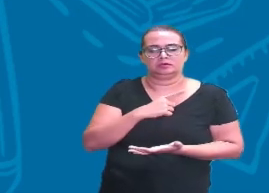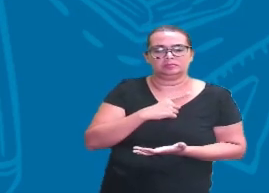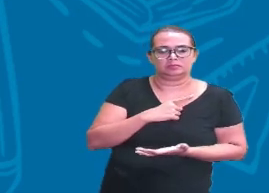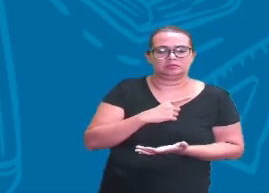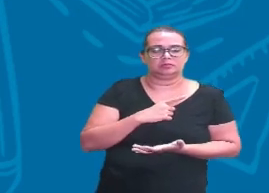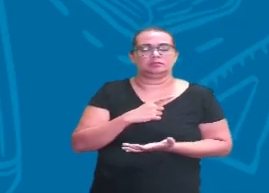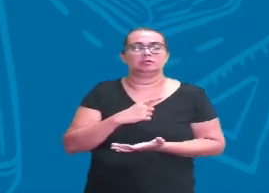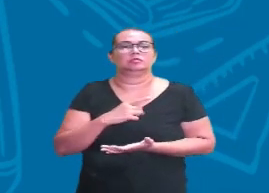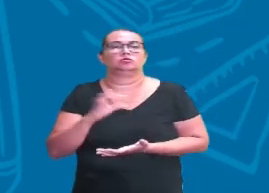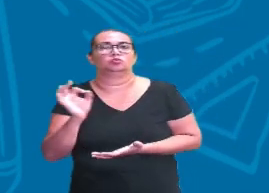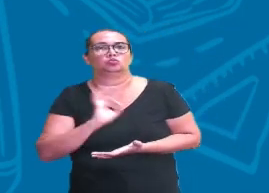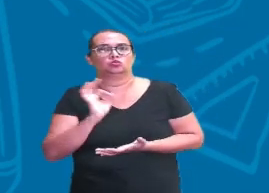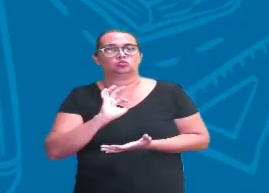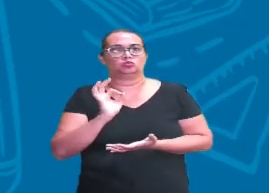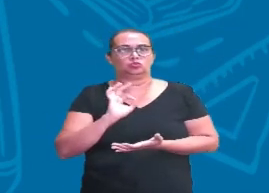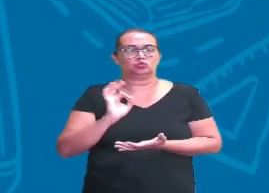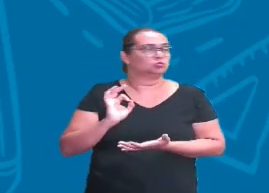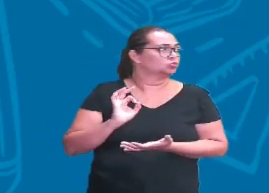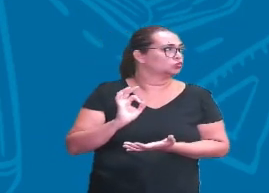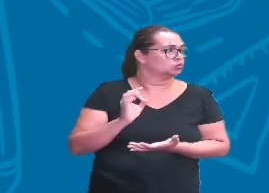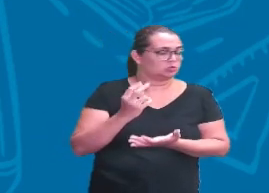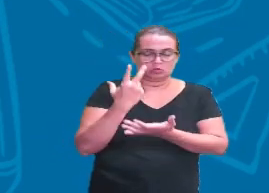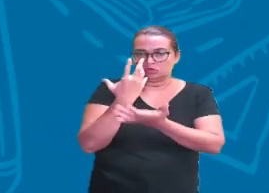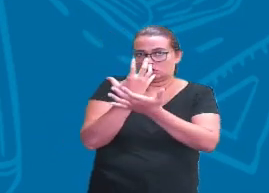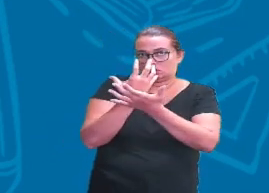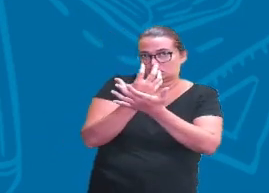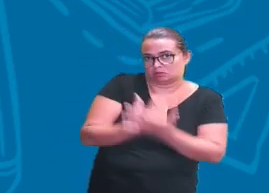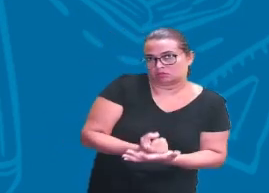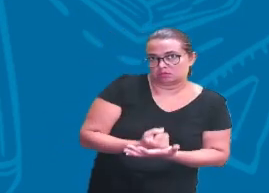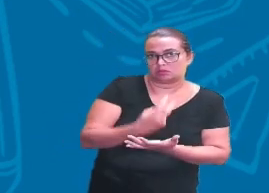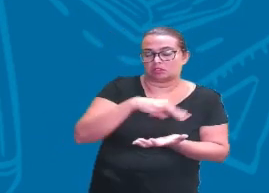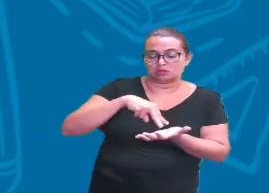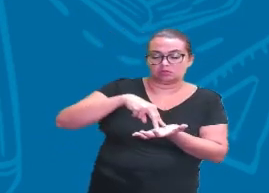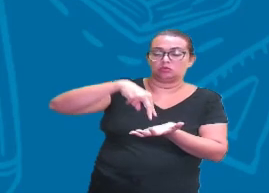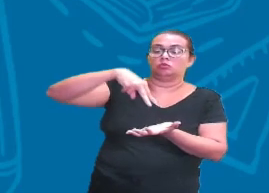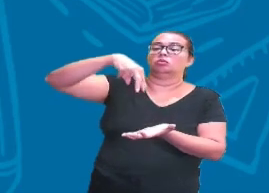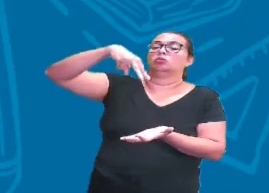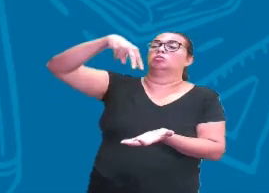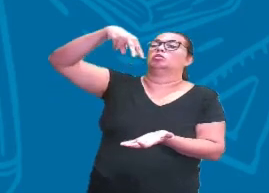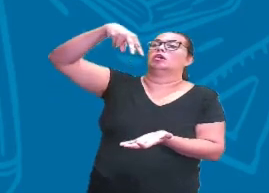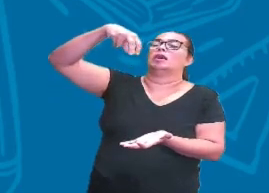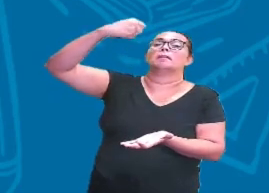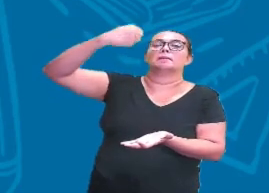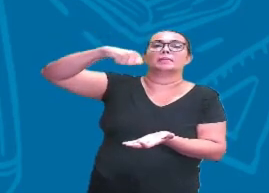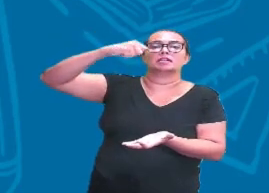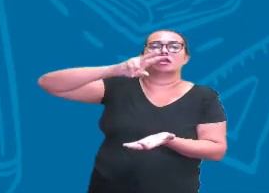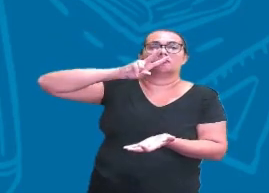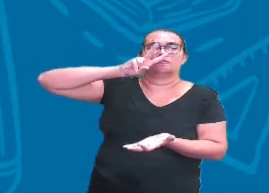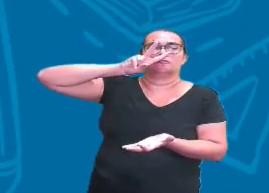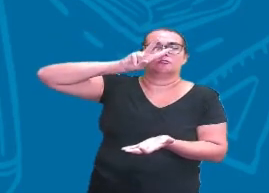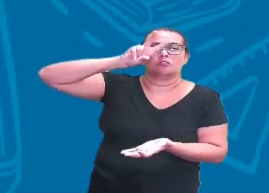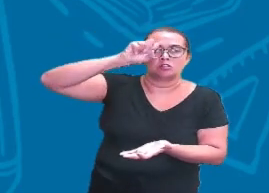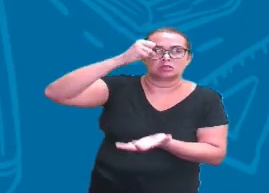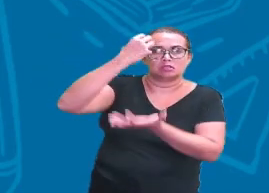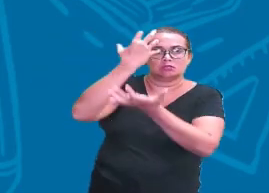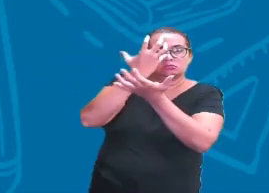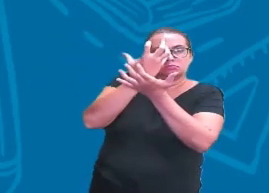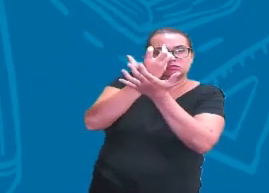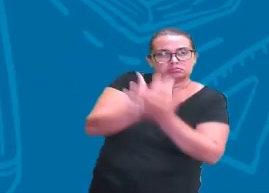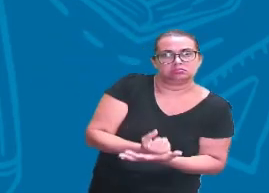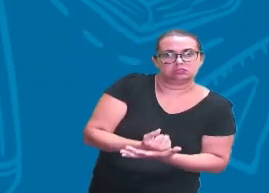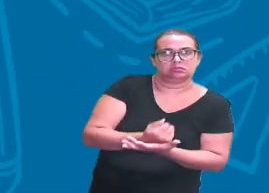gravidade aqui atuando sobre nós aqui agora, estaríamos flutuando. Ok? Então, qualquer